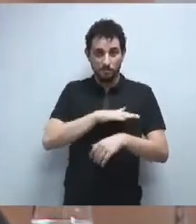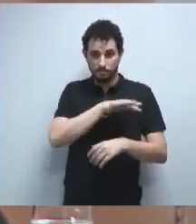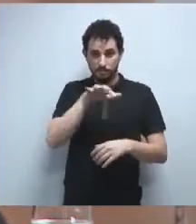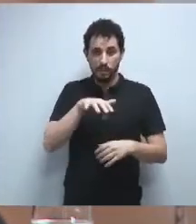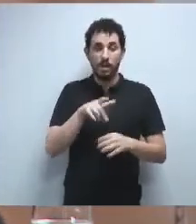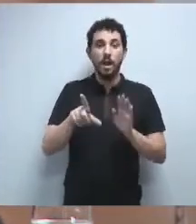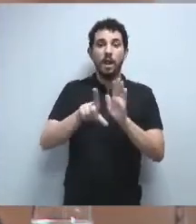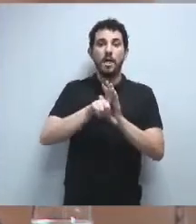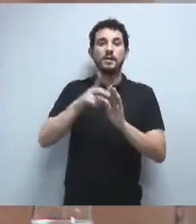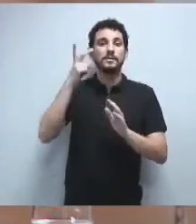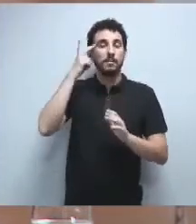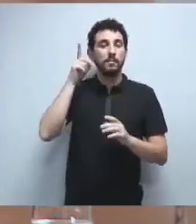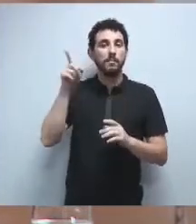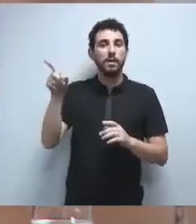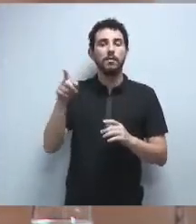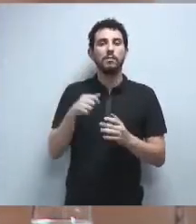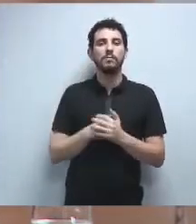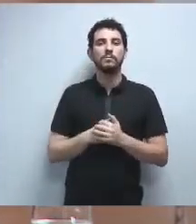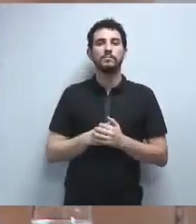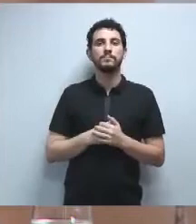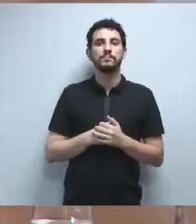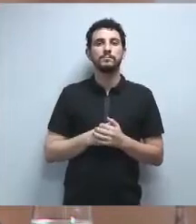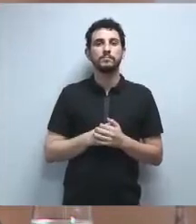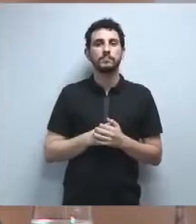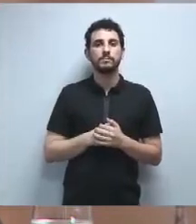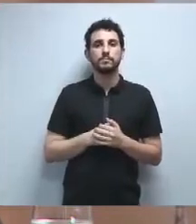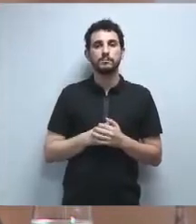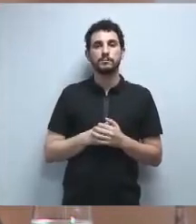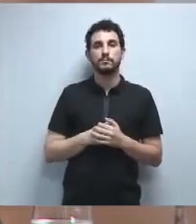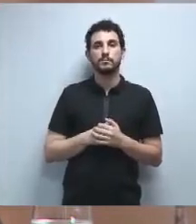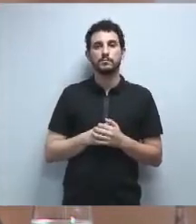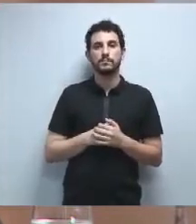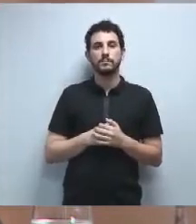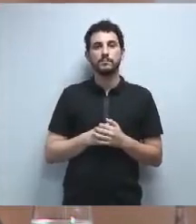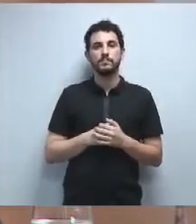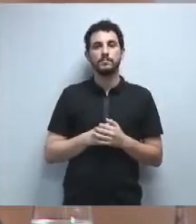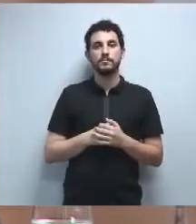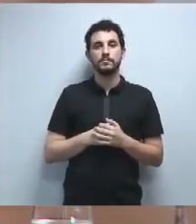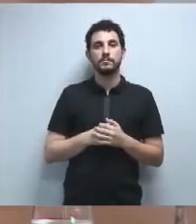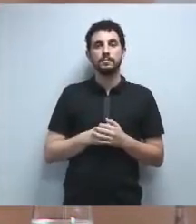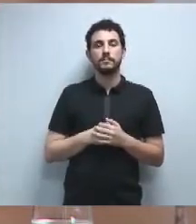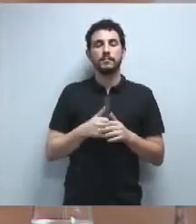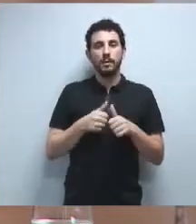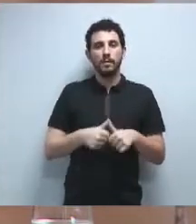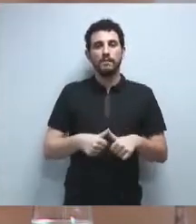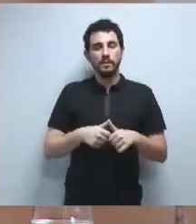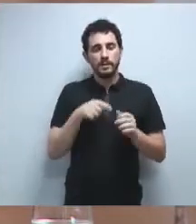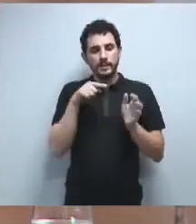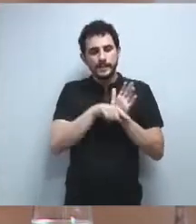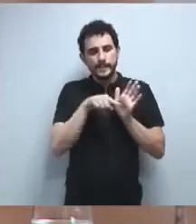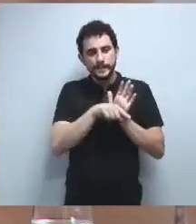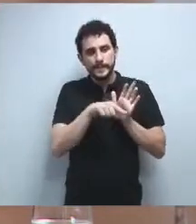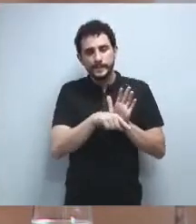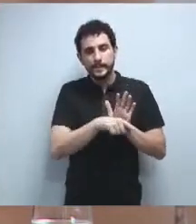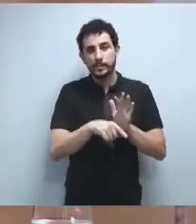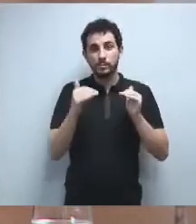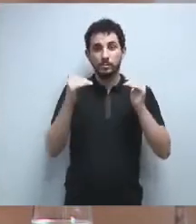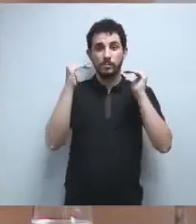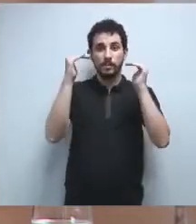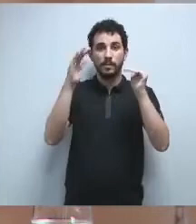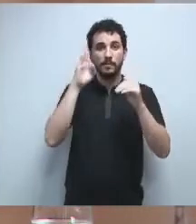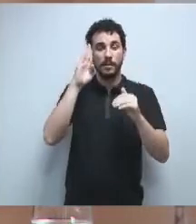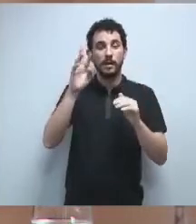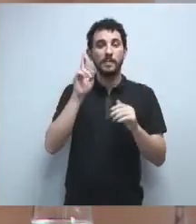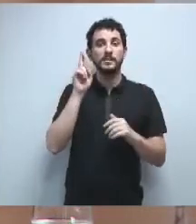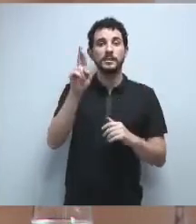paulista que precisava ser objeto de de questionamento no supremo através de representação